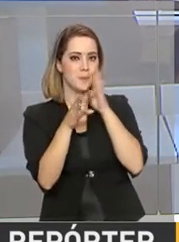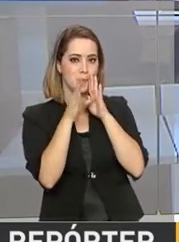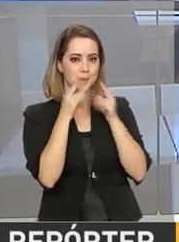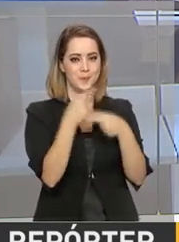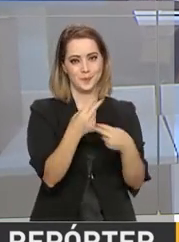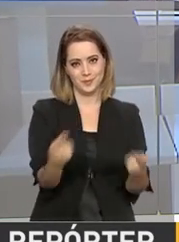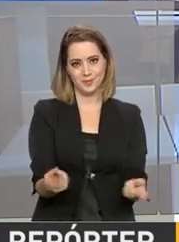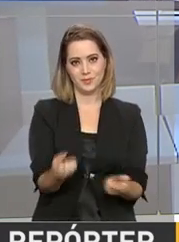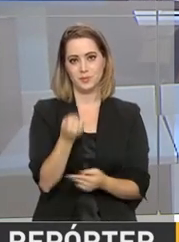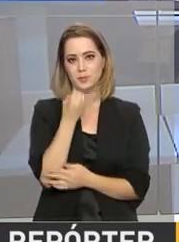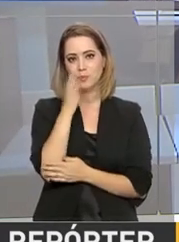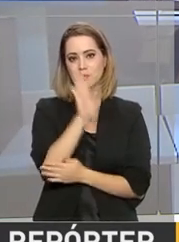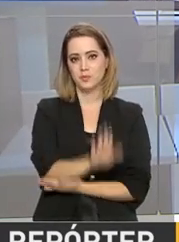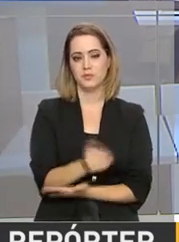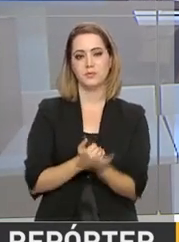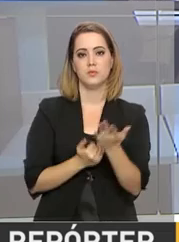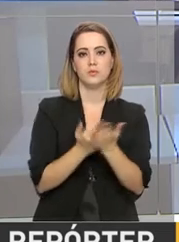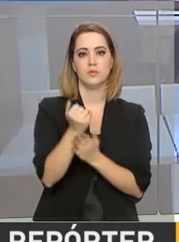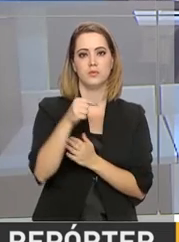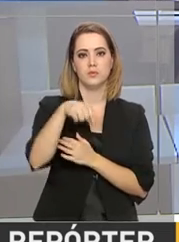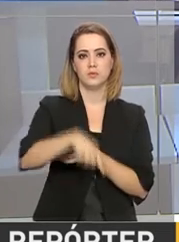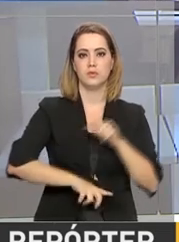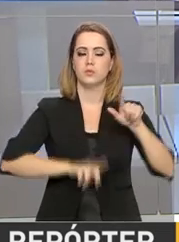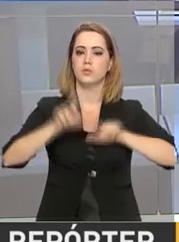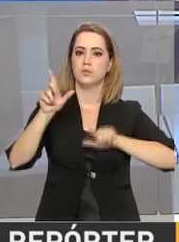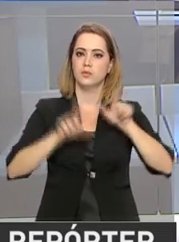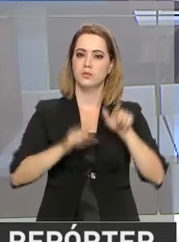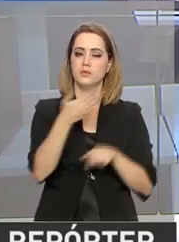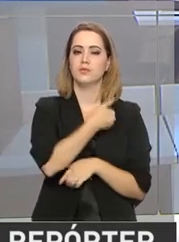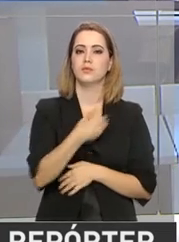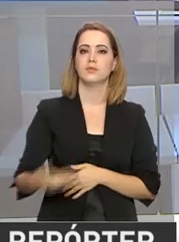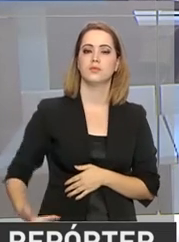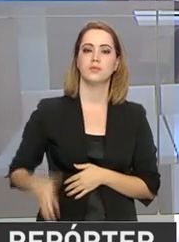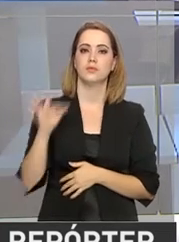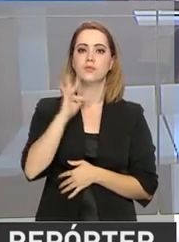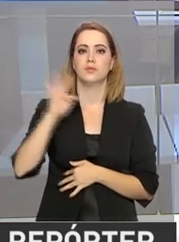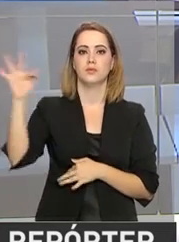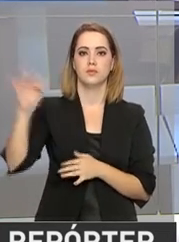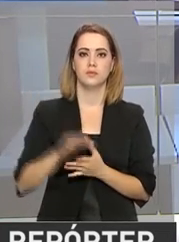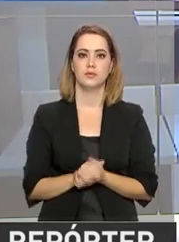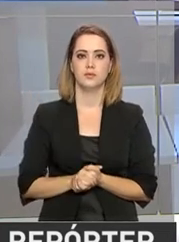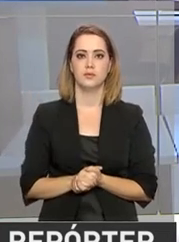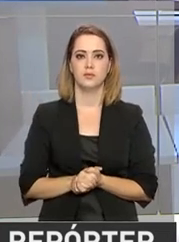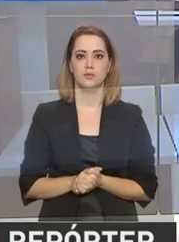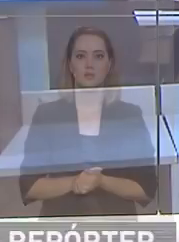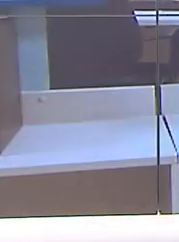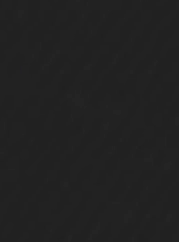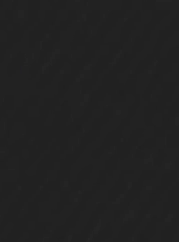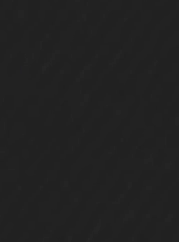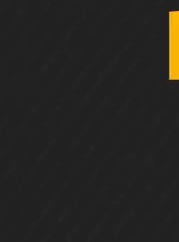nossas redes sociais. Uma boa tarde para você e continue com a gente. NBR, a TV do Governo Federal.